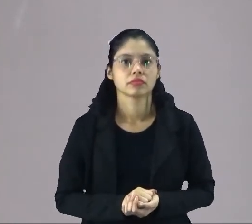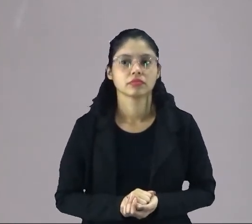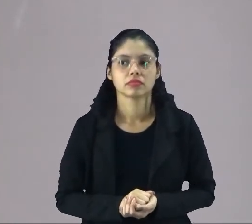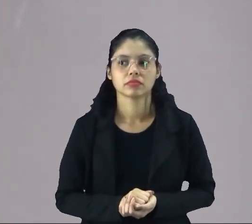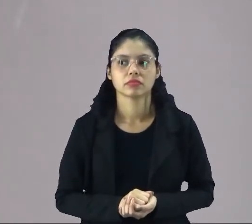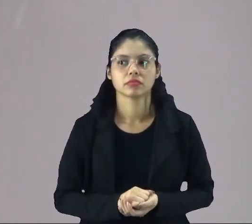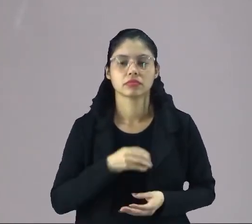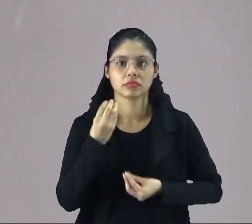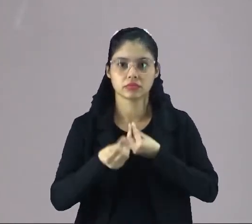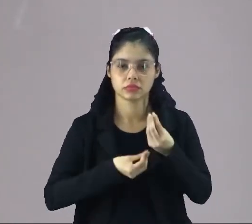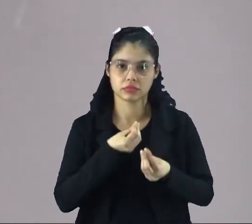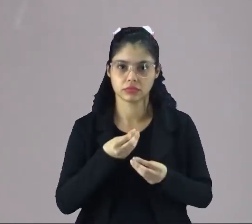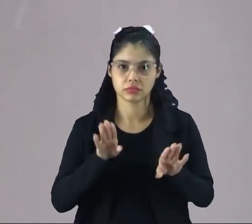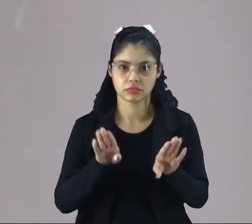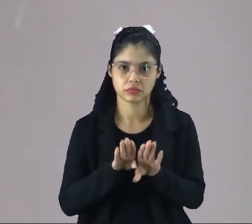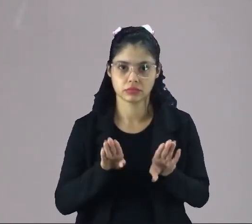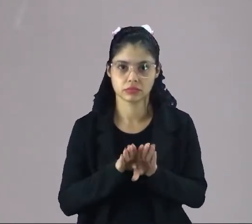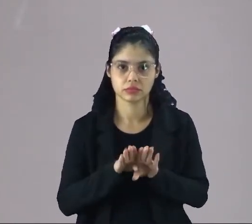As